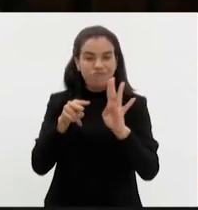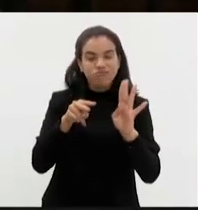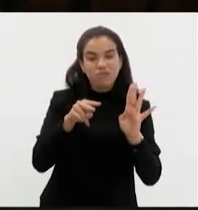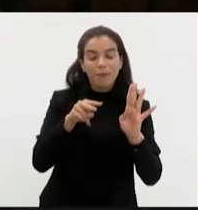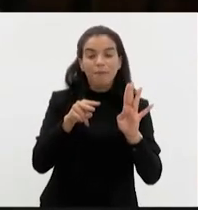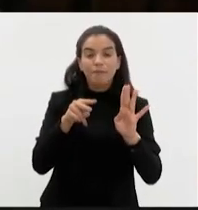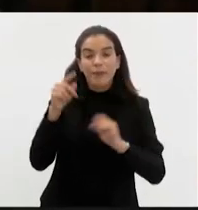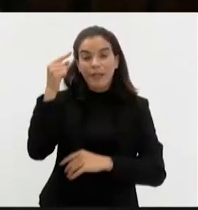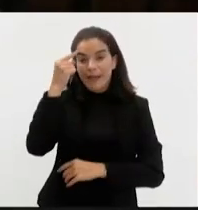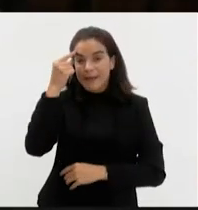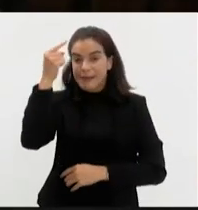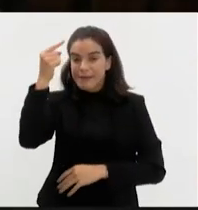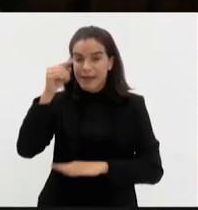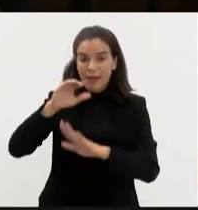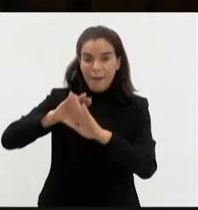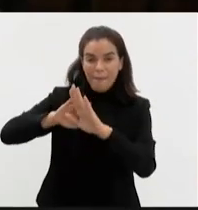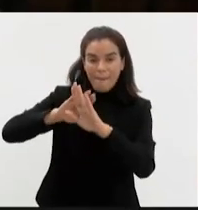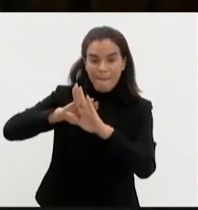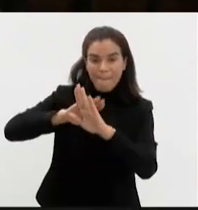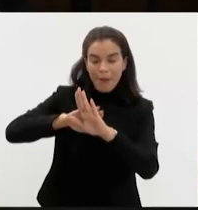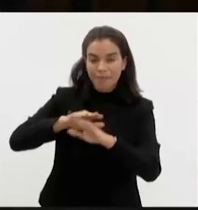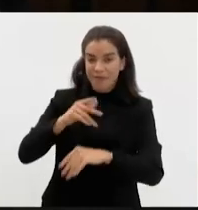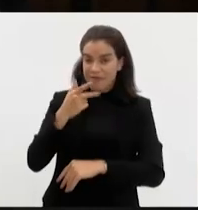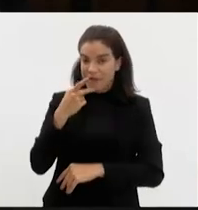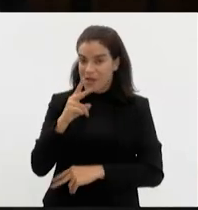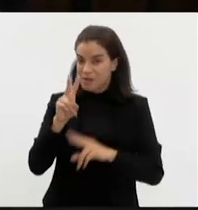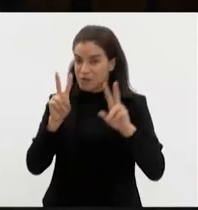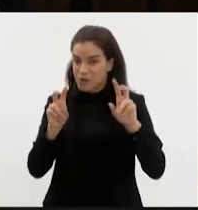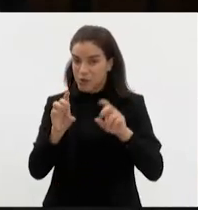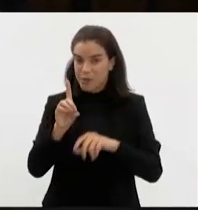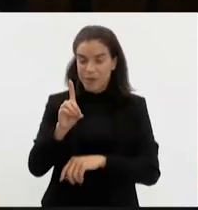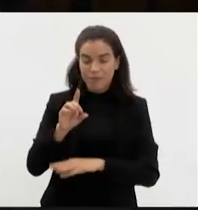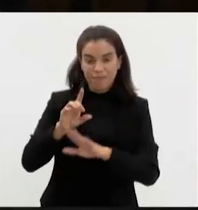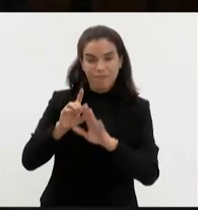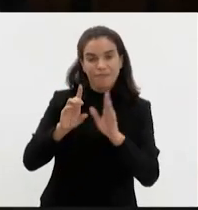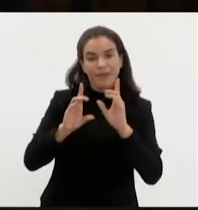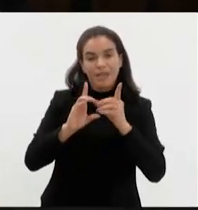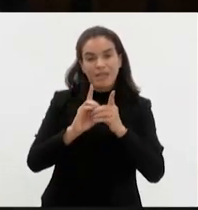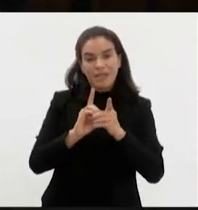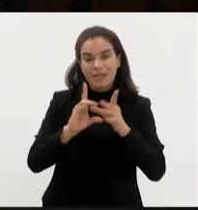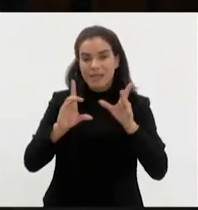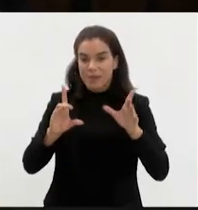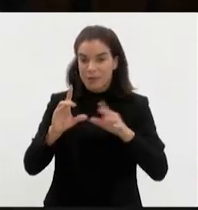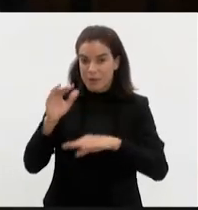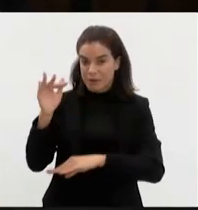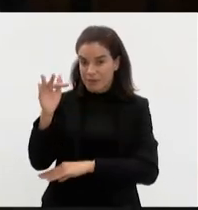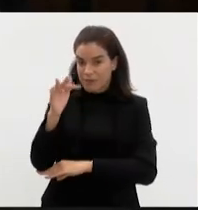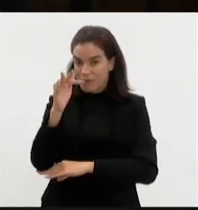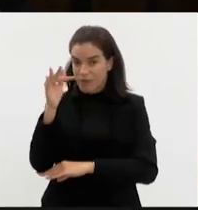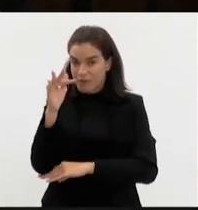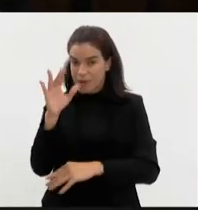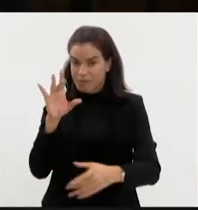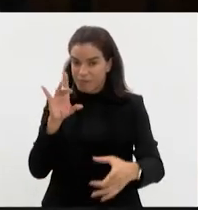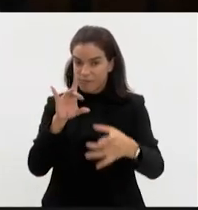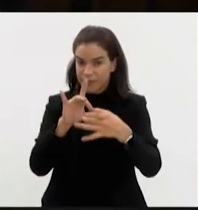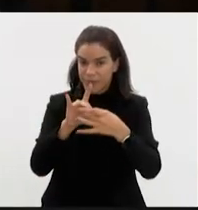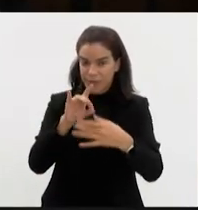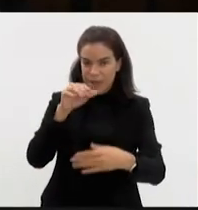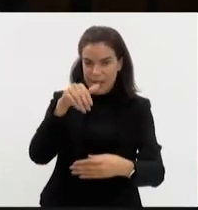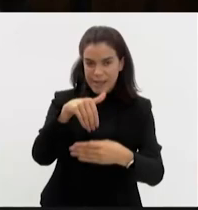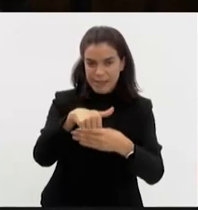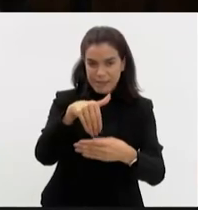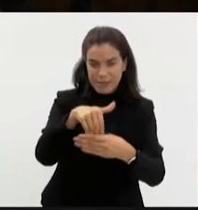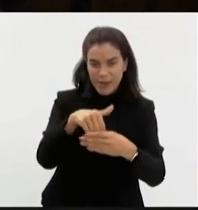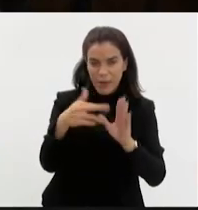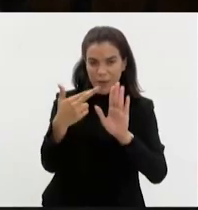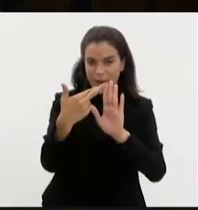de democracia né Nós podemos falar democracia numa perspectiva formal que é integrada por eleições